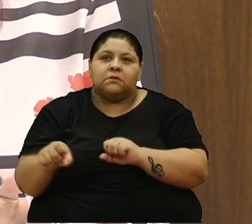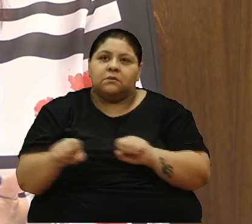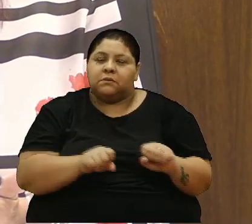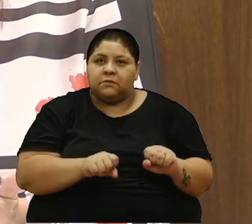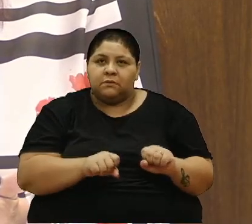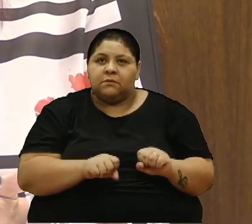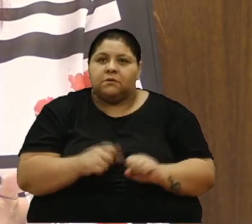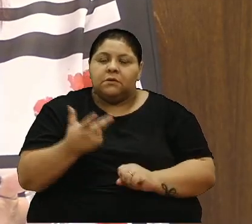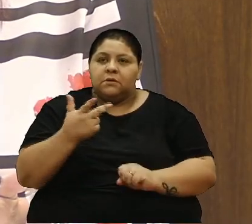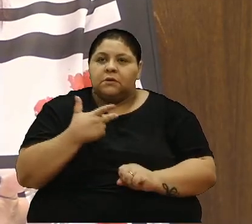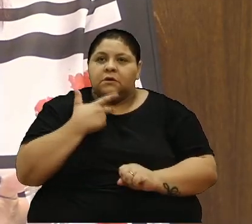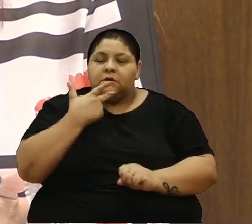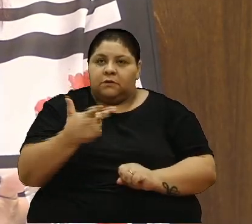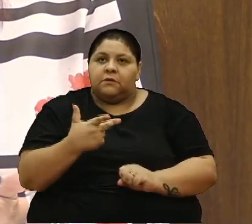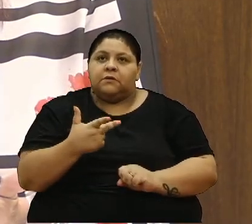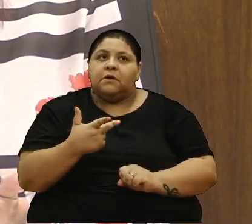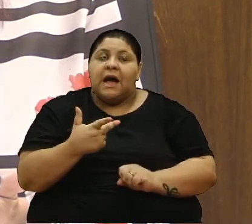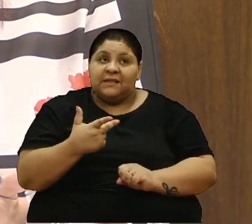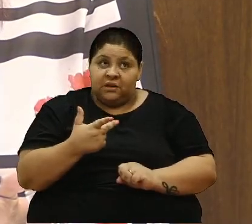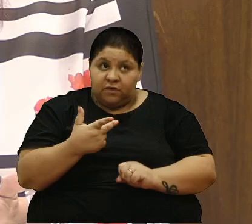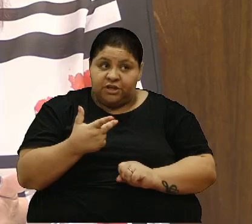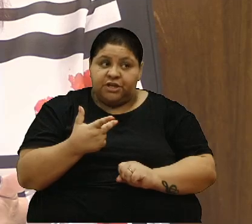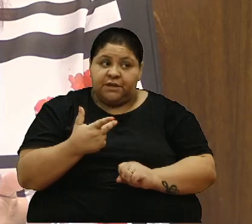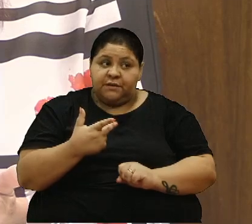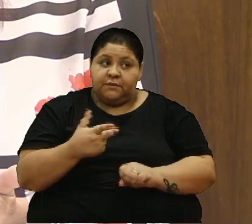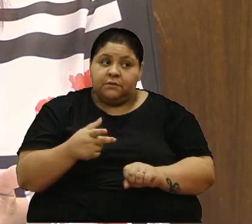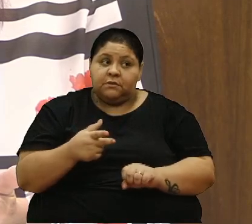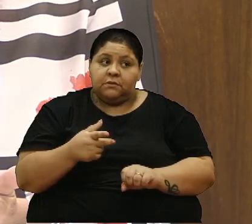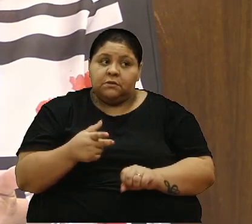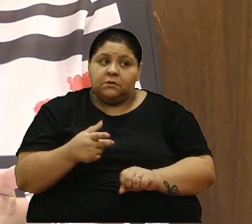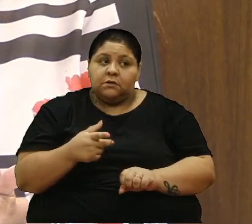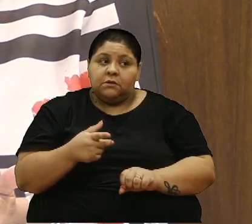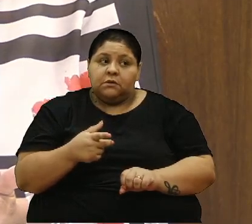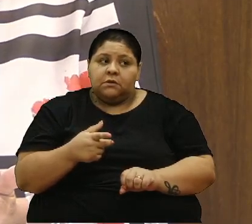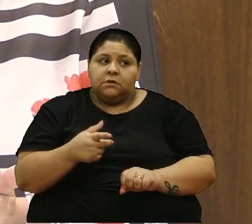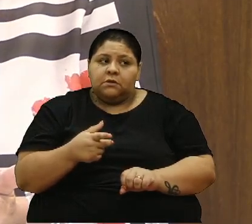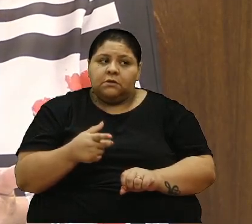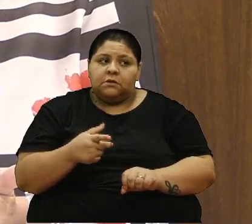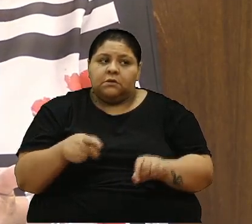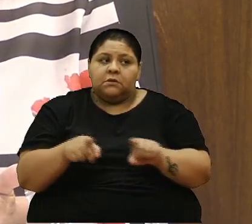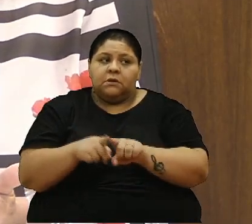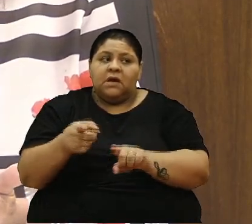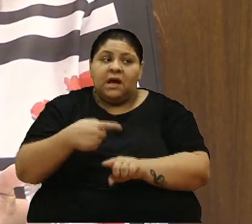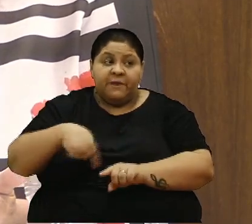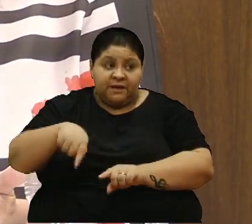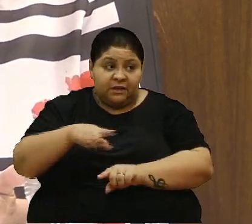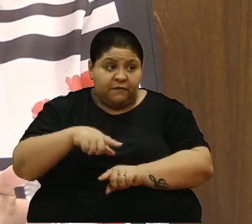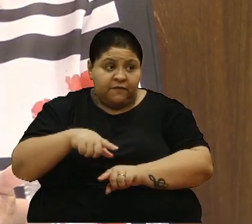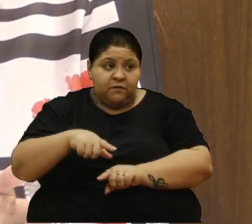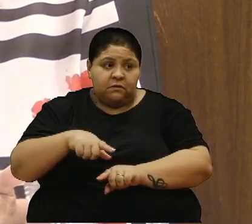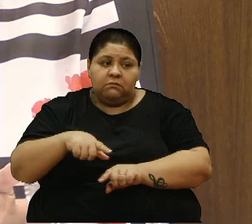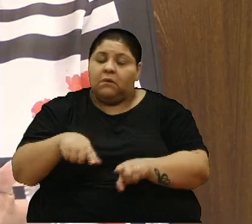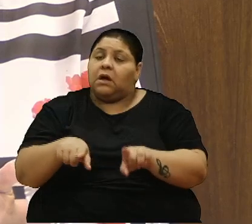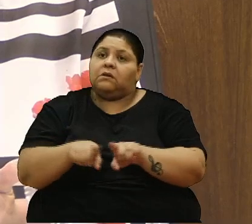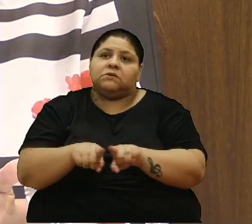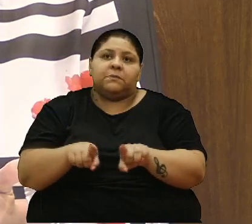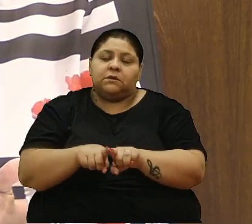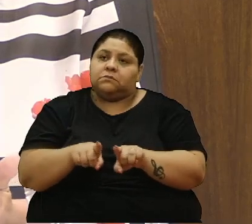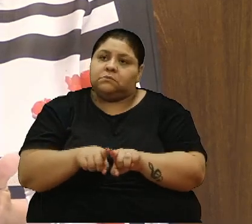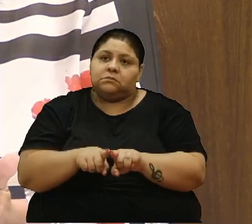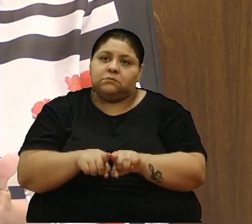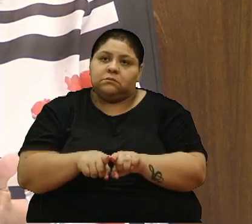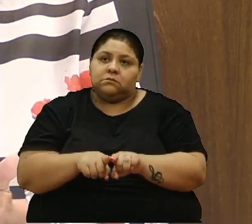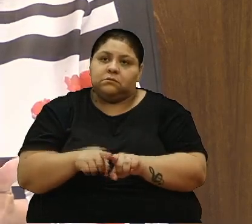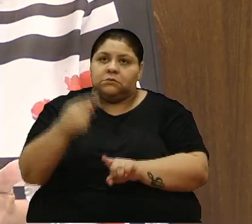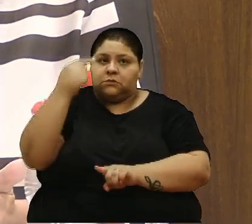pode reforçar uma imagem que a sociedade já tem acerca de nós mulheres, que é a imagem da fragilidade, a